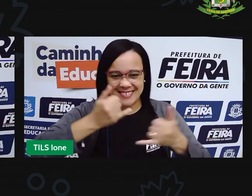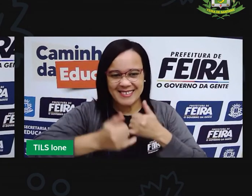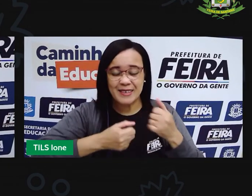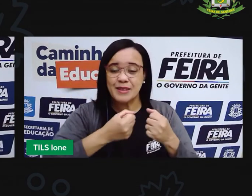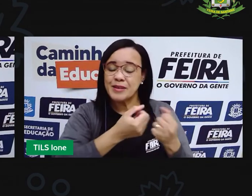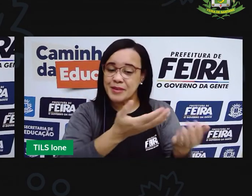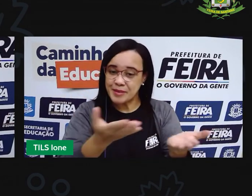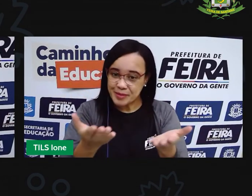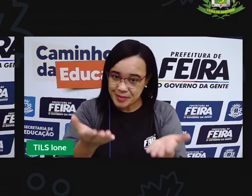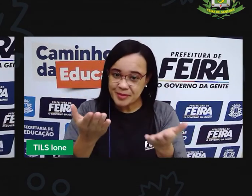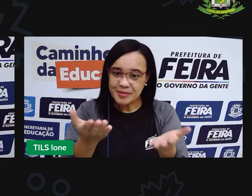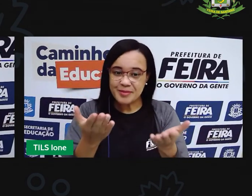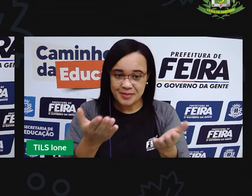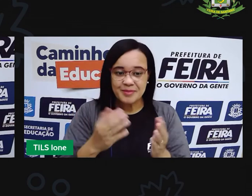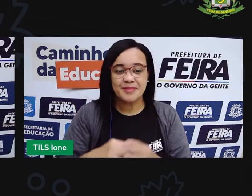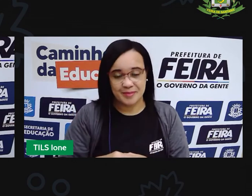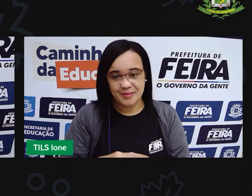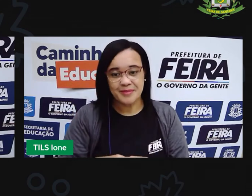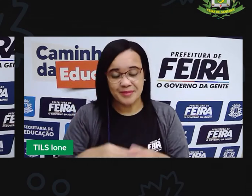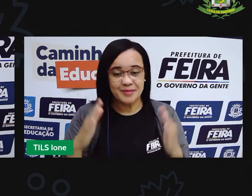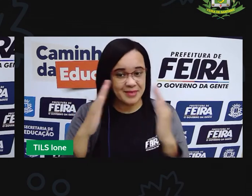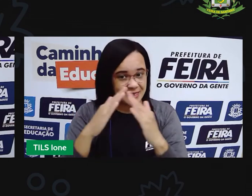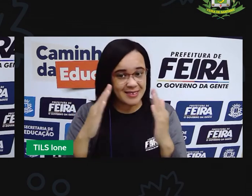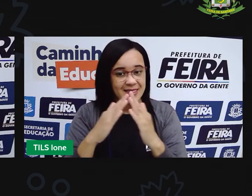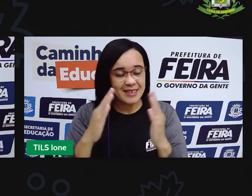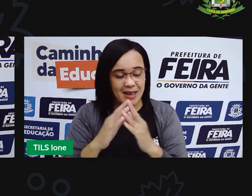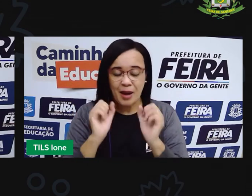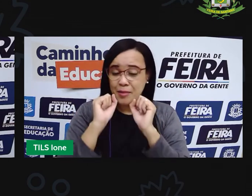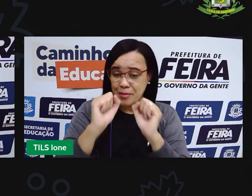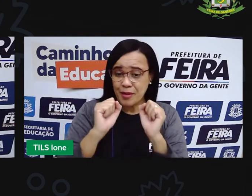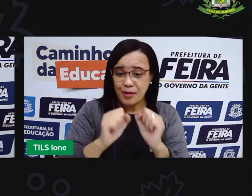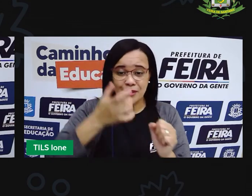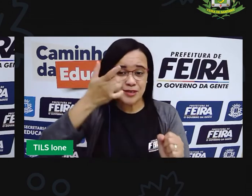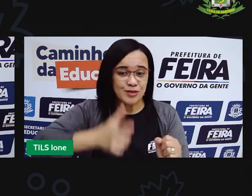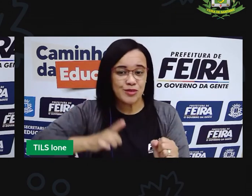Você pode fazer e repetir aí em casa quantas vezes você quiser.